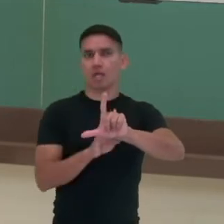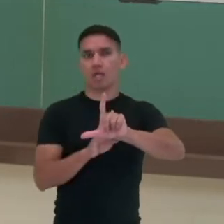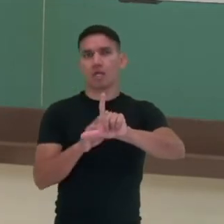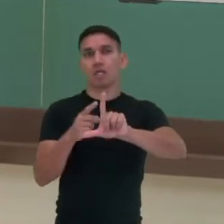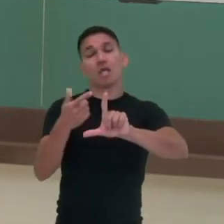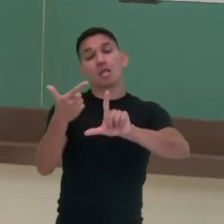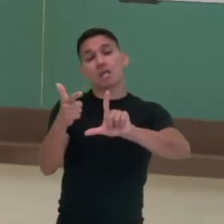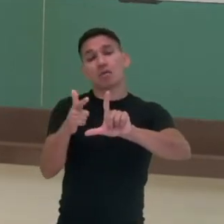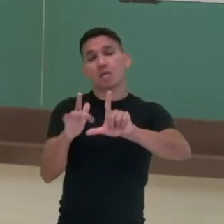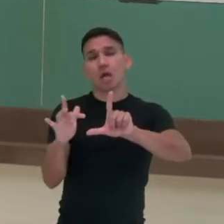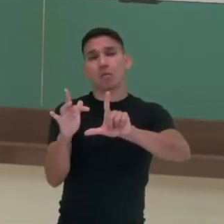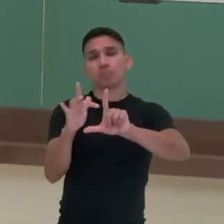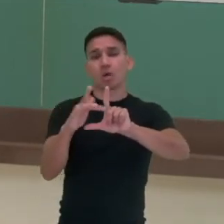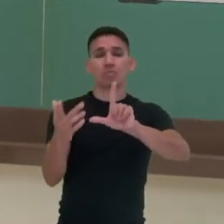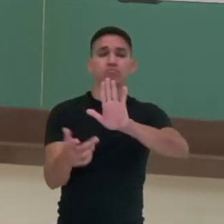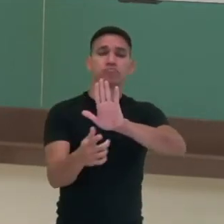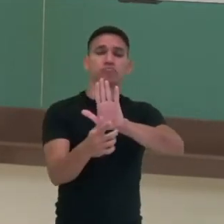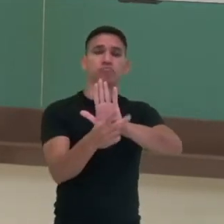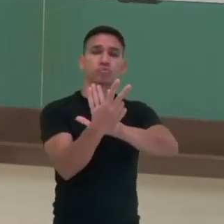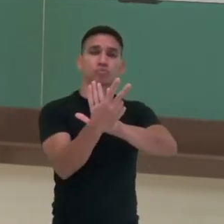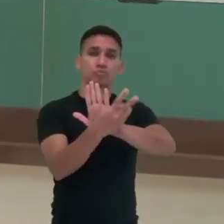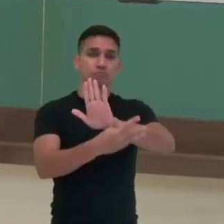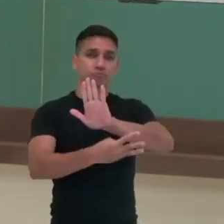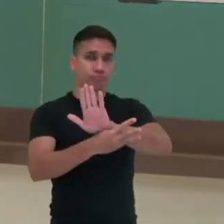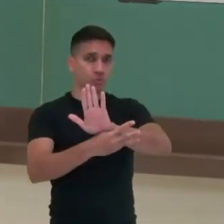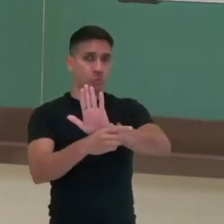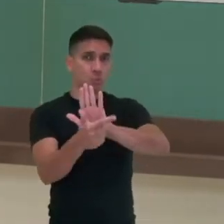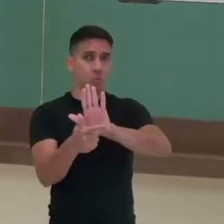no segundo e no terceiro quadrante.